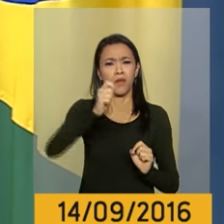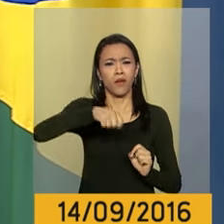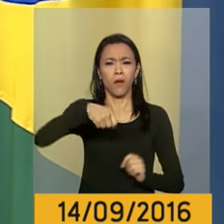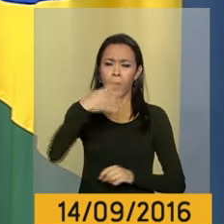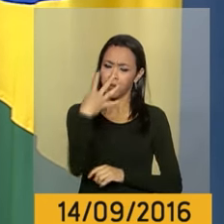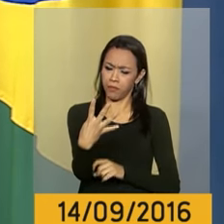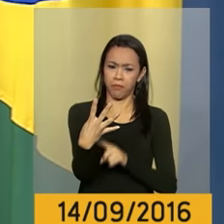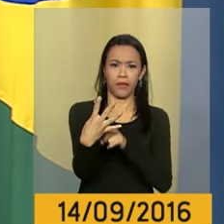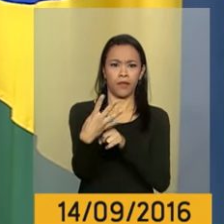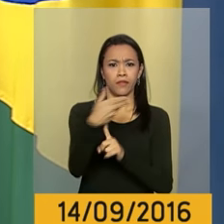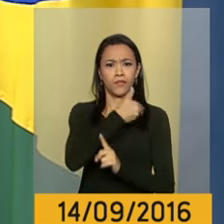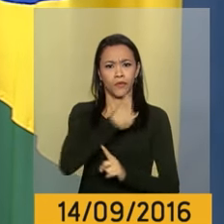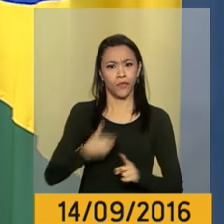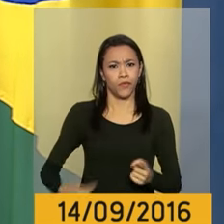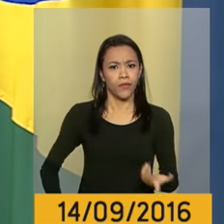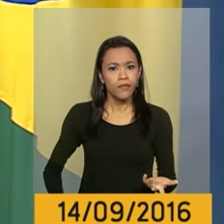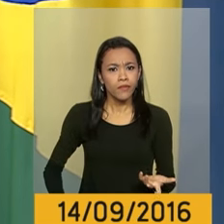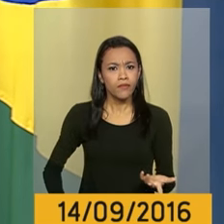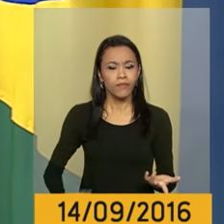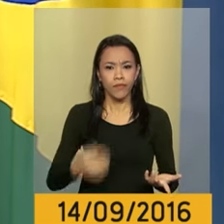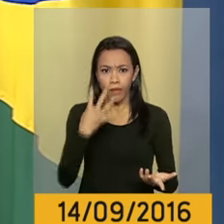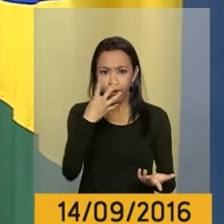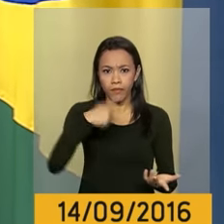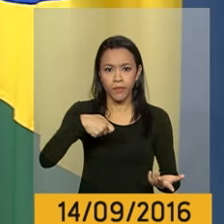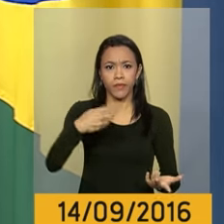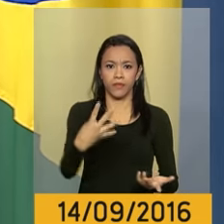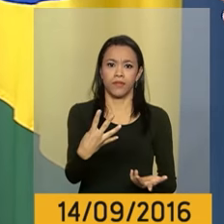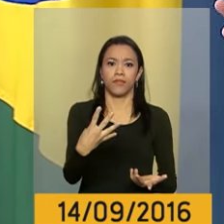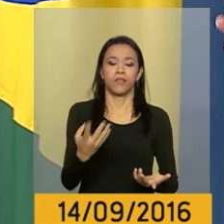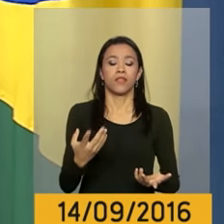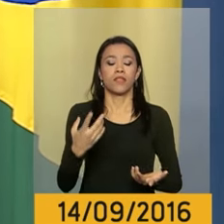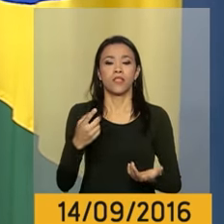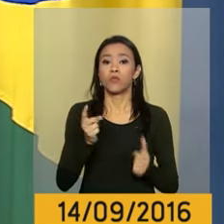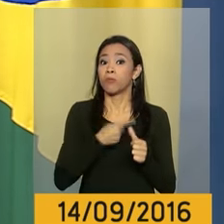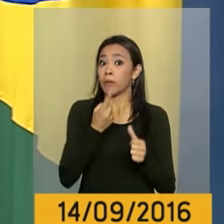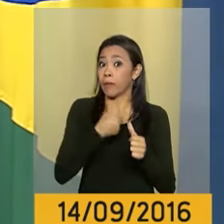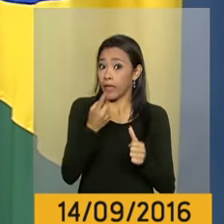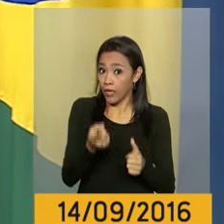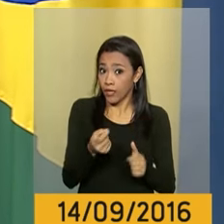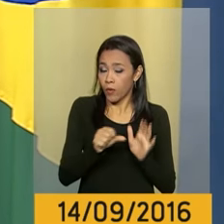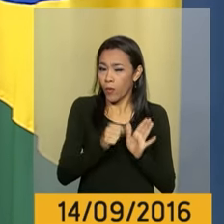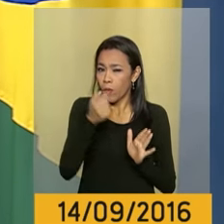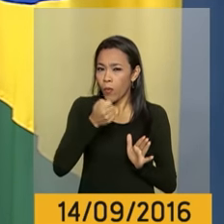4 meses de governo, e 4 meses de governo em que os primeiros